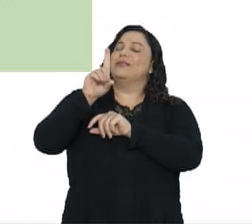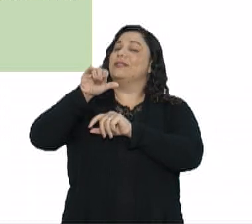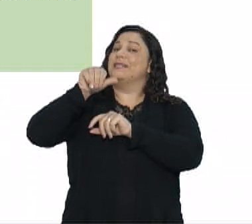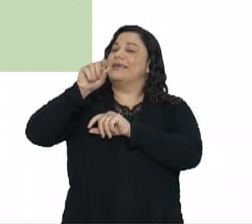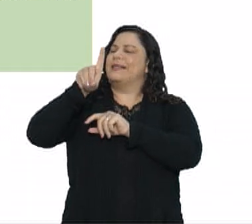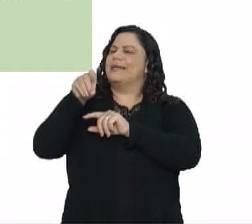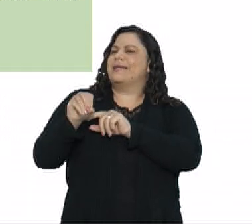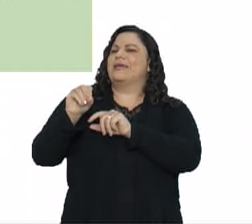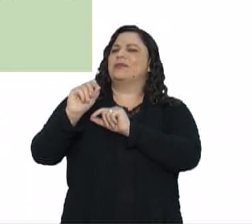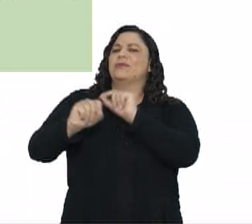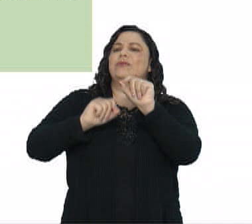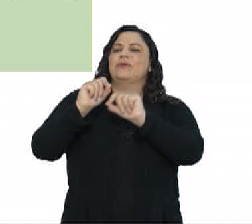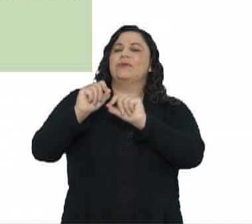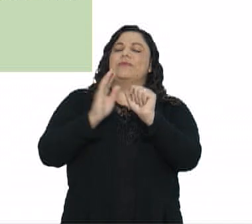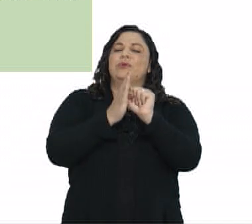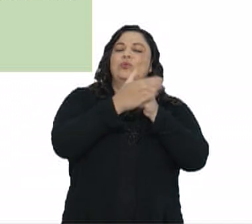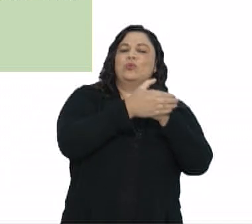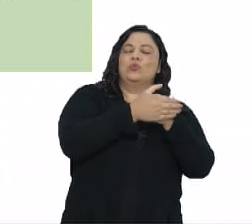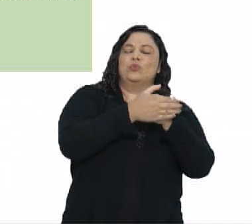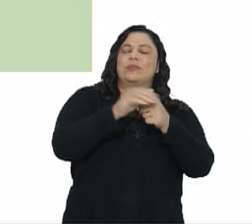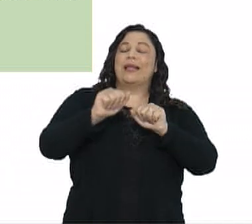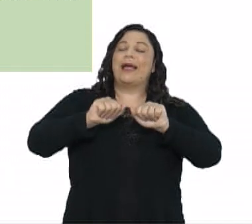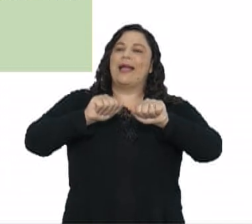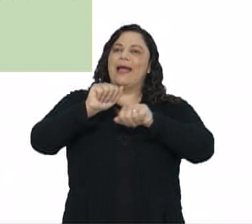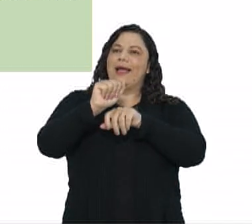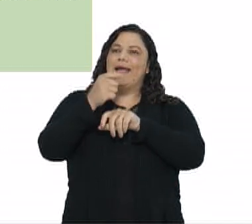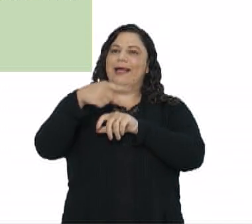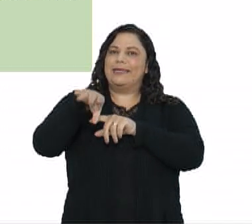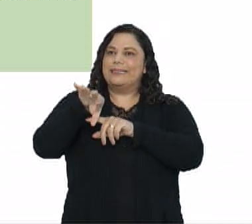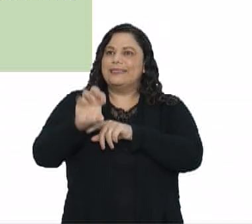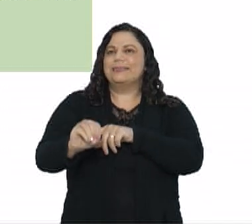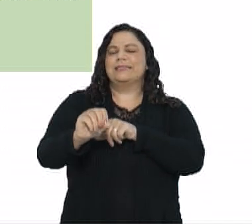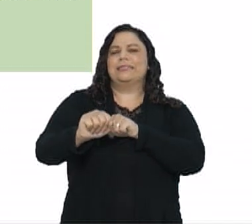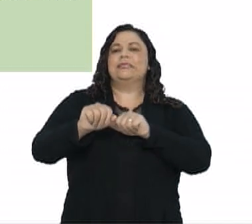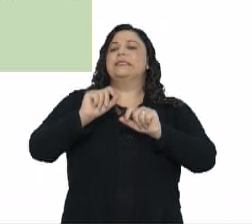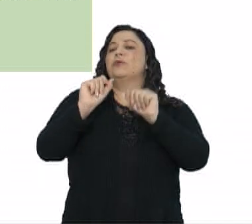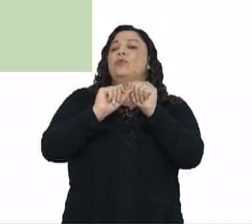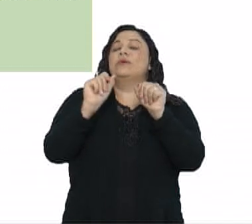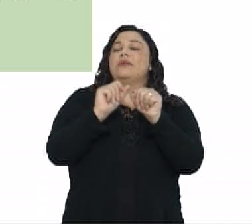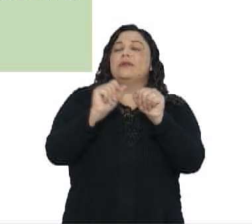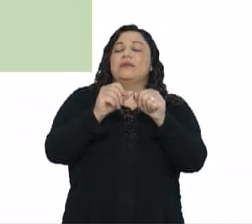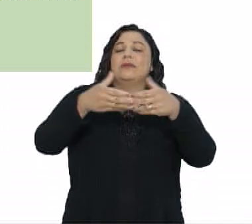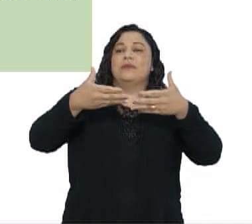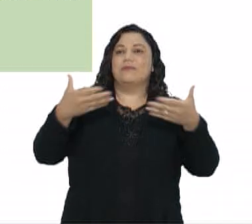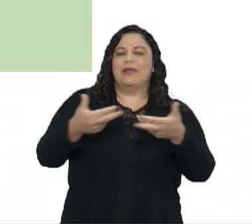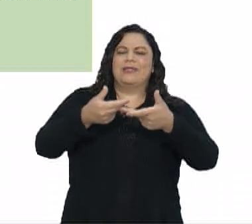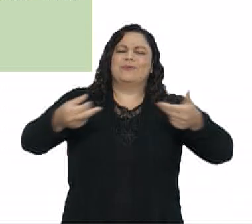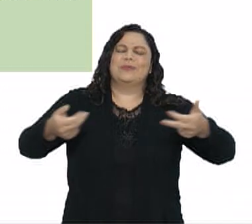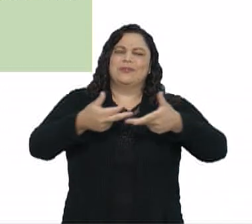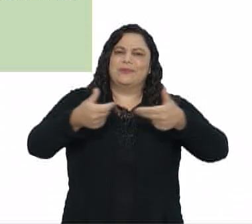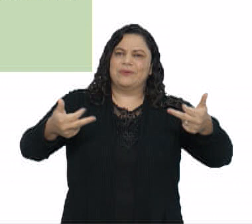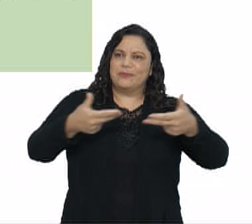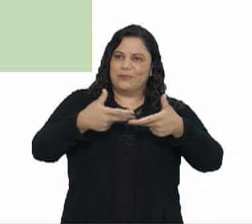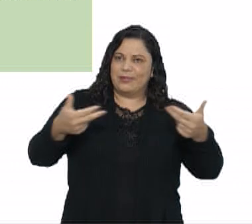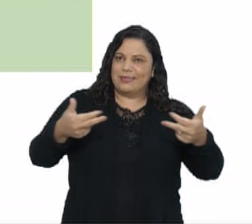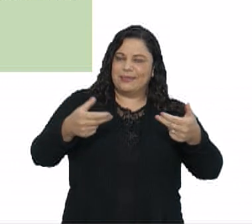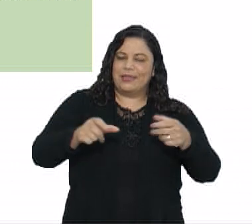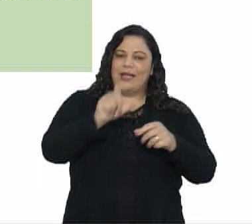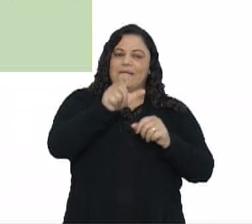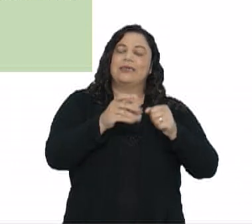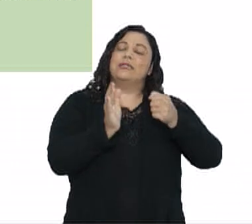com função de predicativo do sujeito, indicando uma qualidade do sujeito ou com função de predicativo do